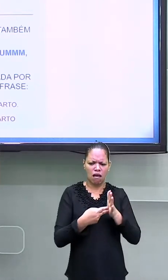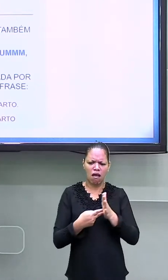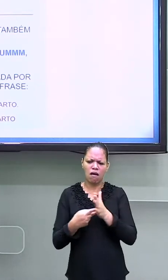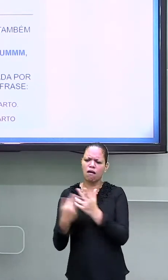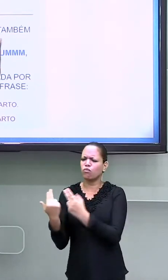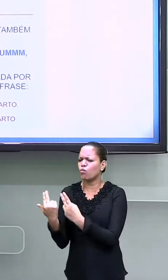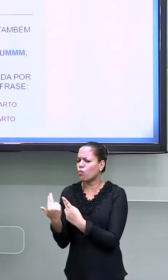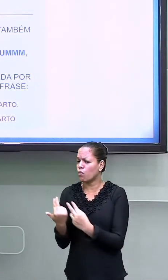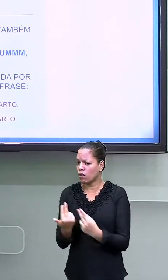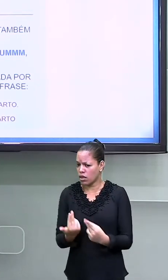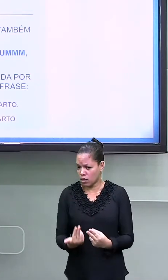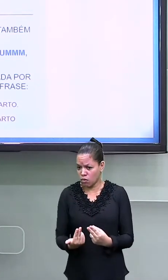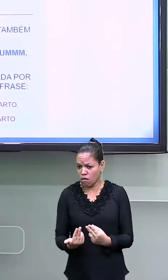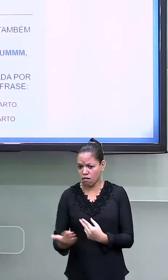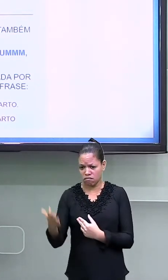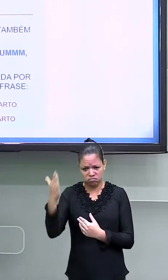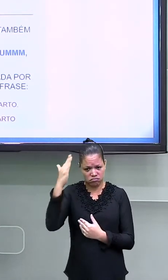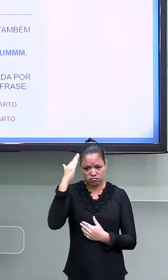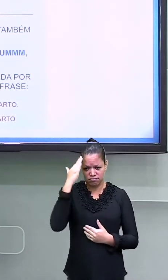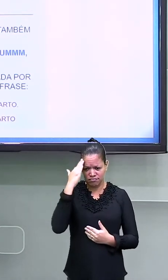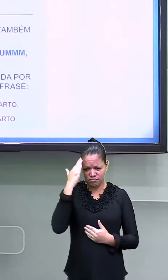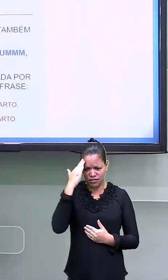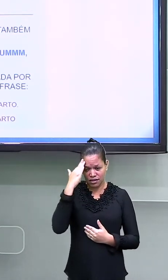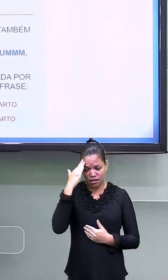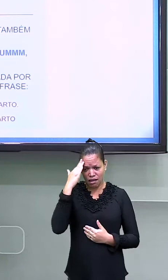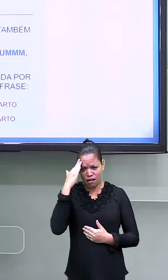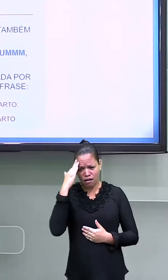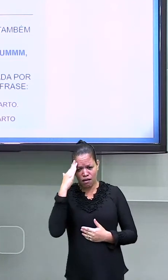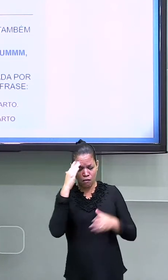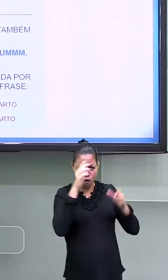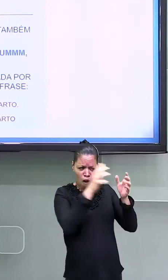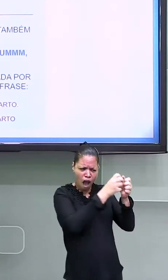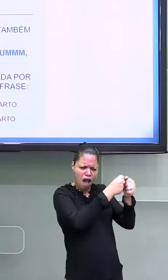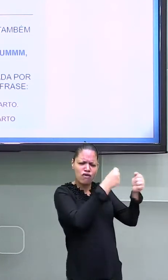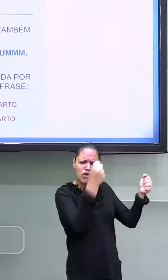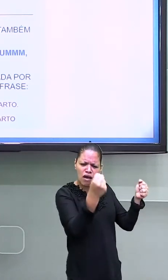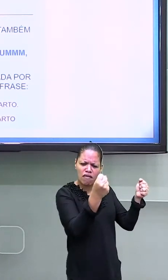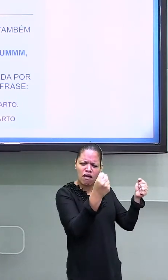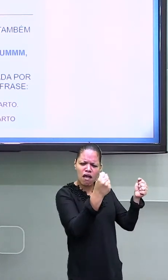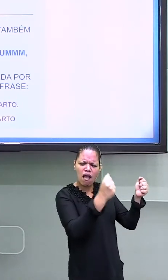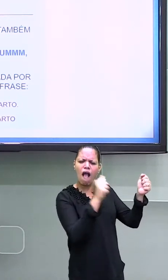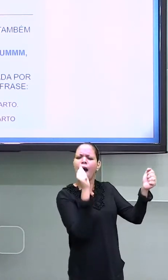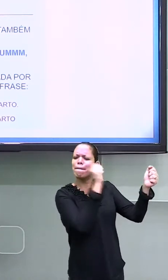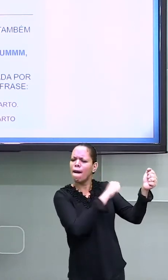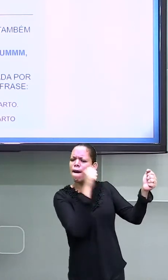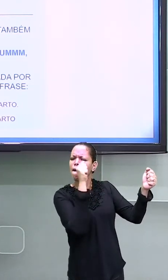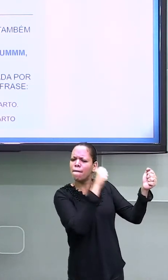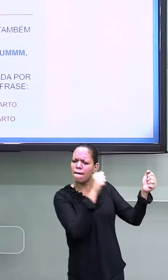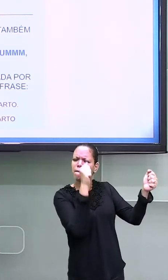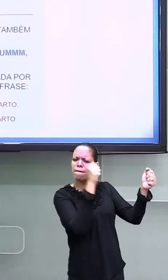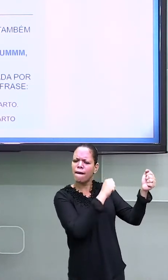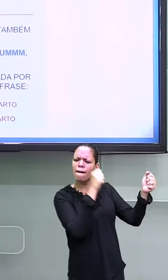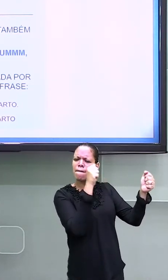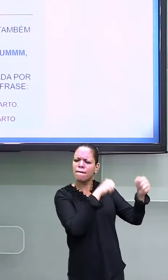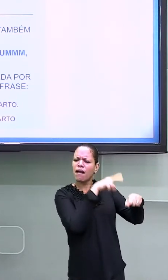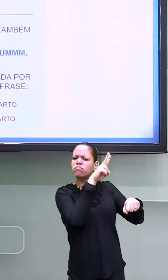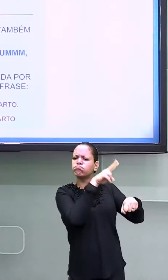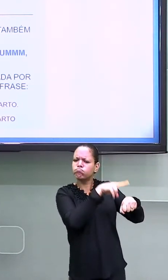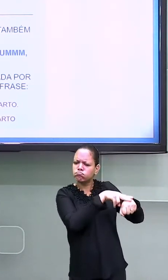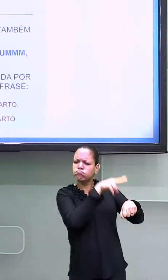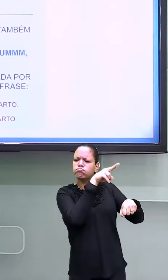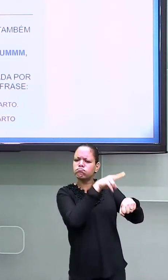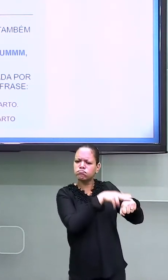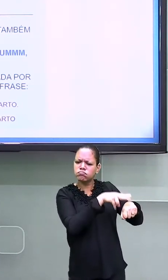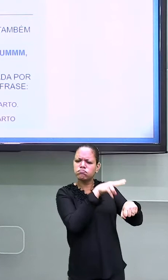janela, ou tá batendo na janela, tá? Porque a maioria das janelas tem um vidro, né, gente? E no conto da Duda, o galho ficava